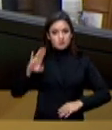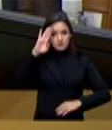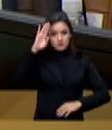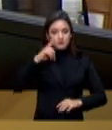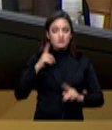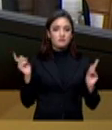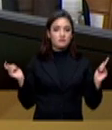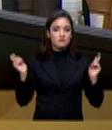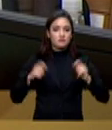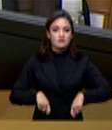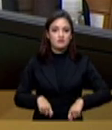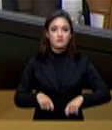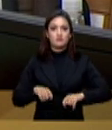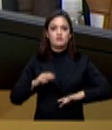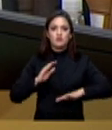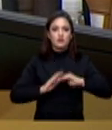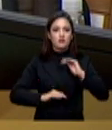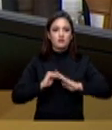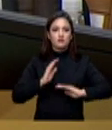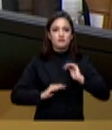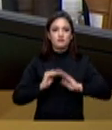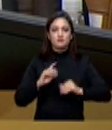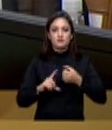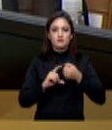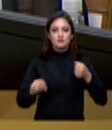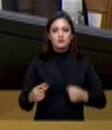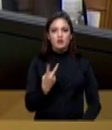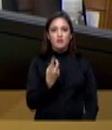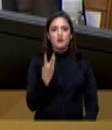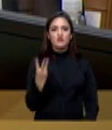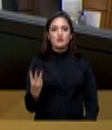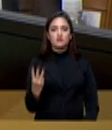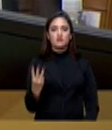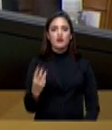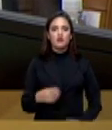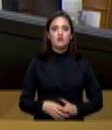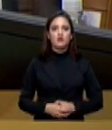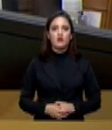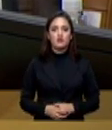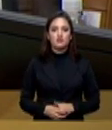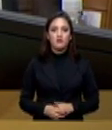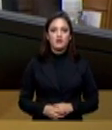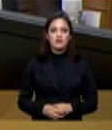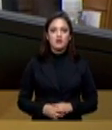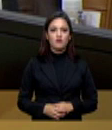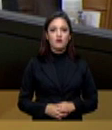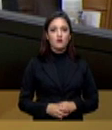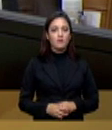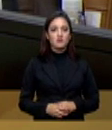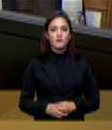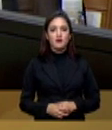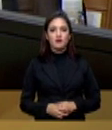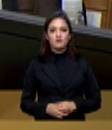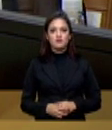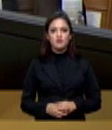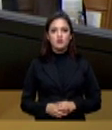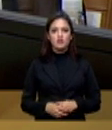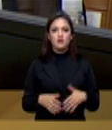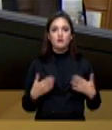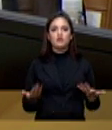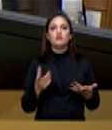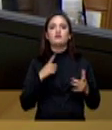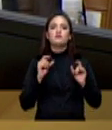competência comum nos termos do artigo 23 da Constituição por compreender a imperiosidade